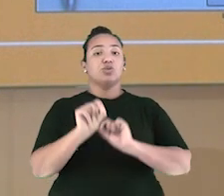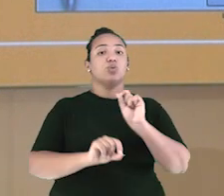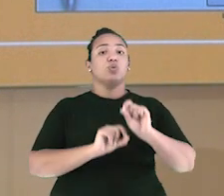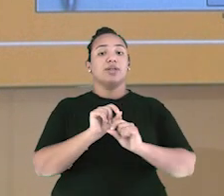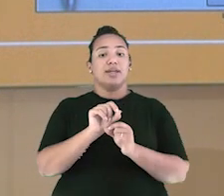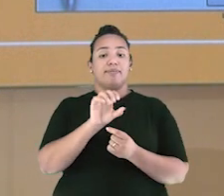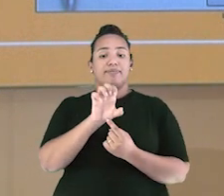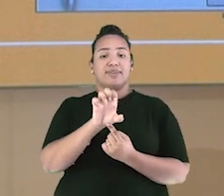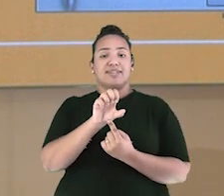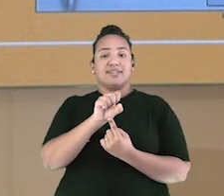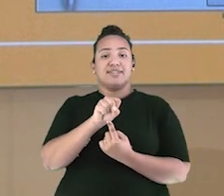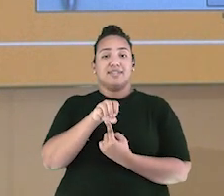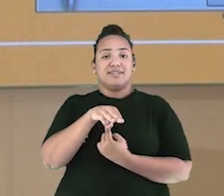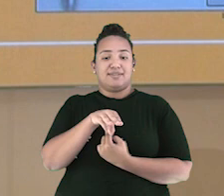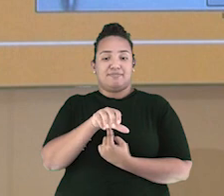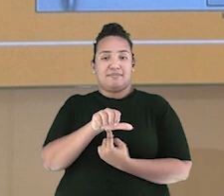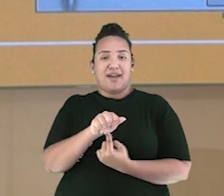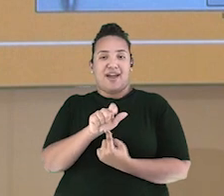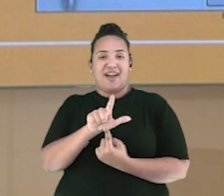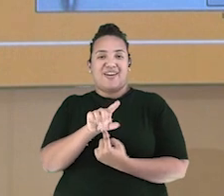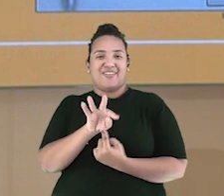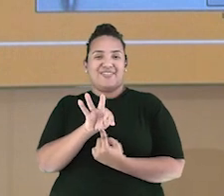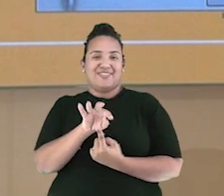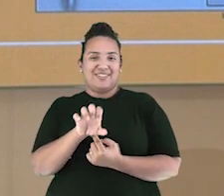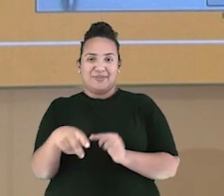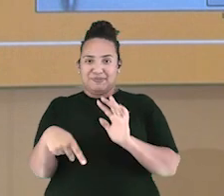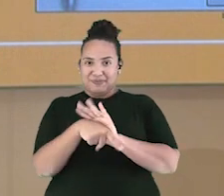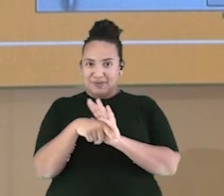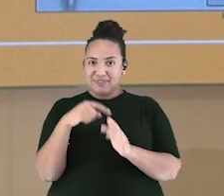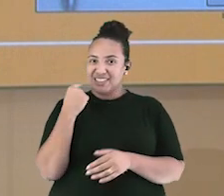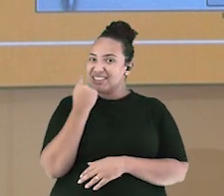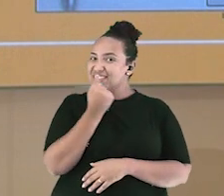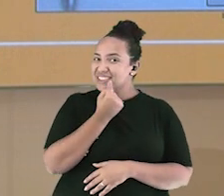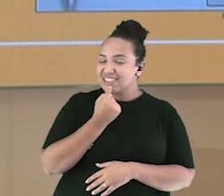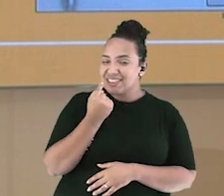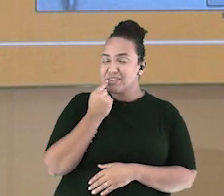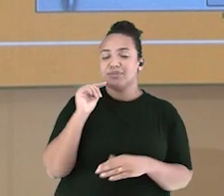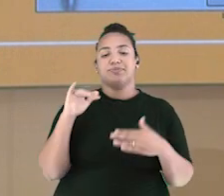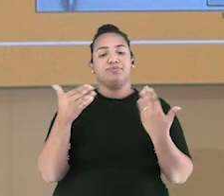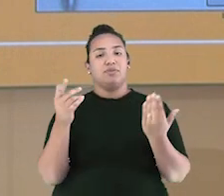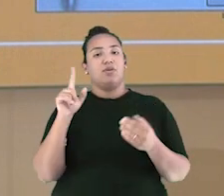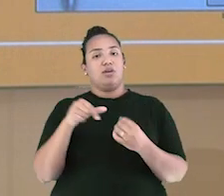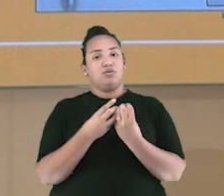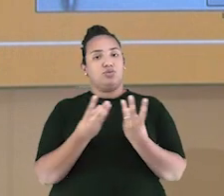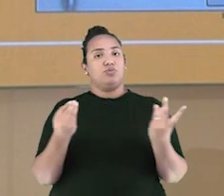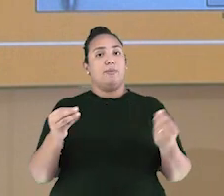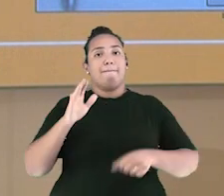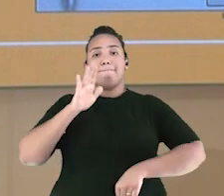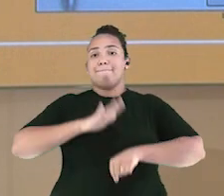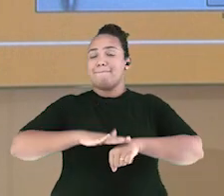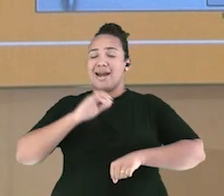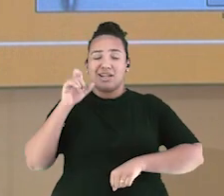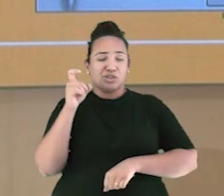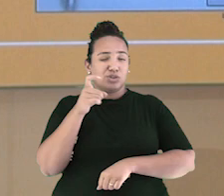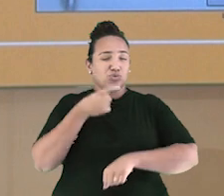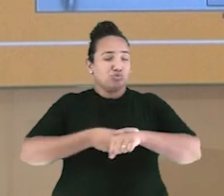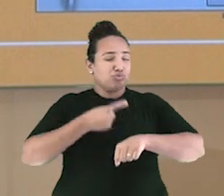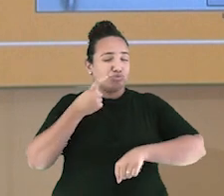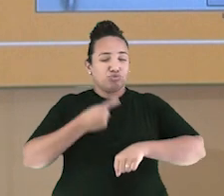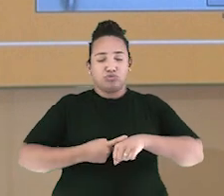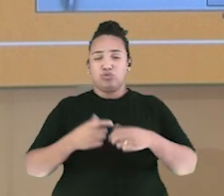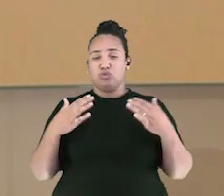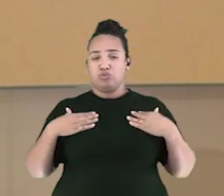esmalte que reveste eles, o revestimento dos dentes. Por sinal, o esmalte dos dentes é a substância mais dura de todo o corpo